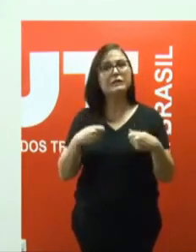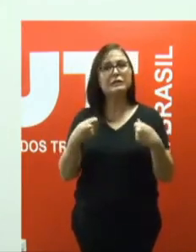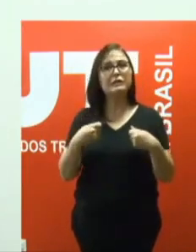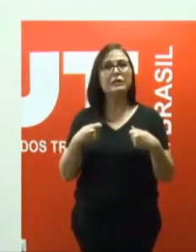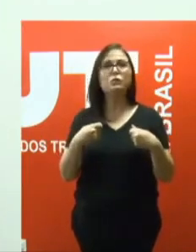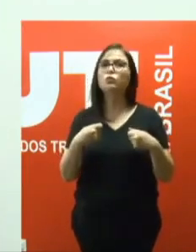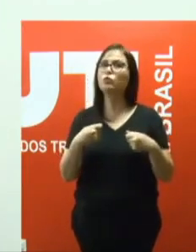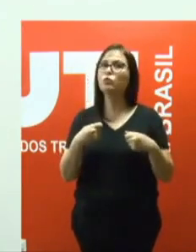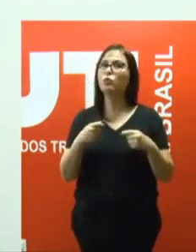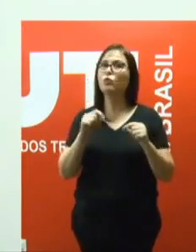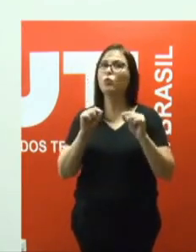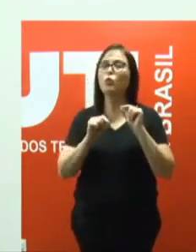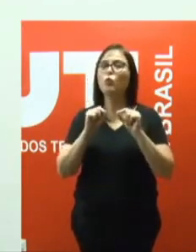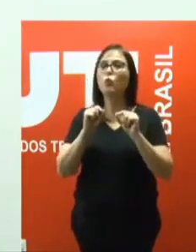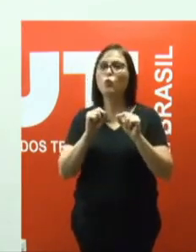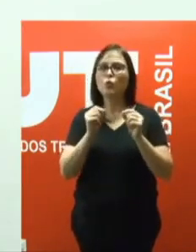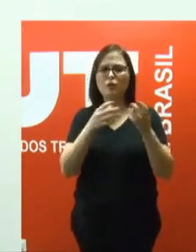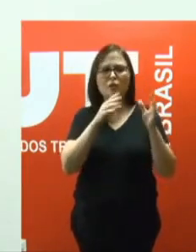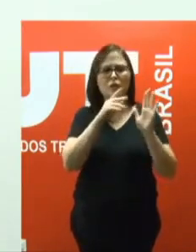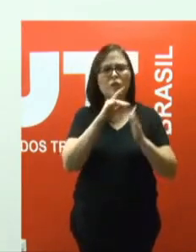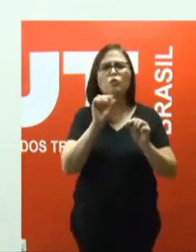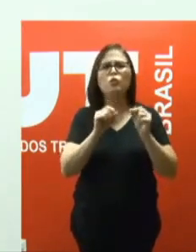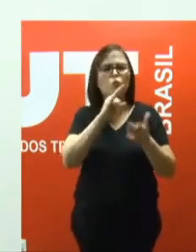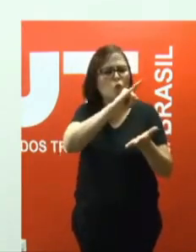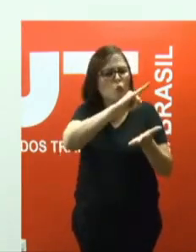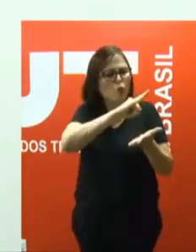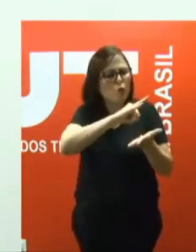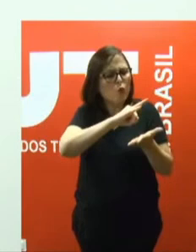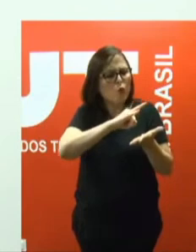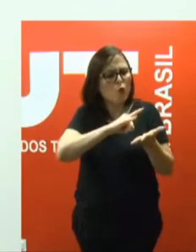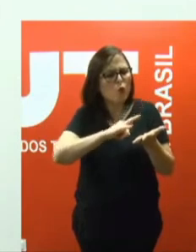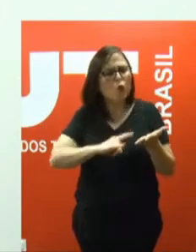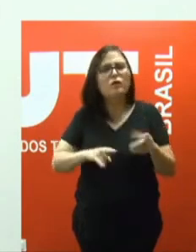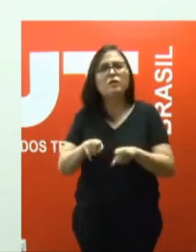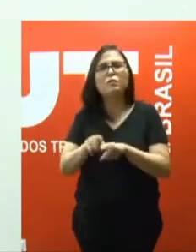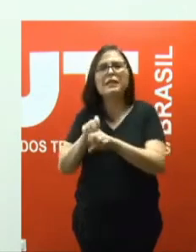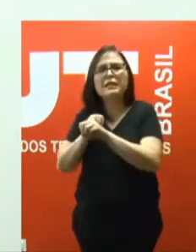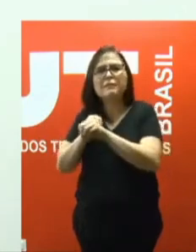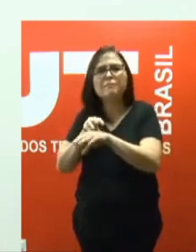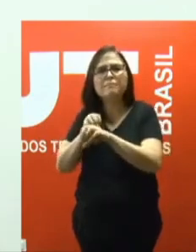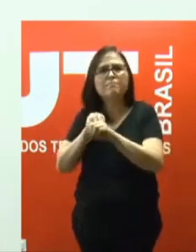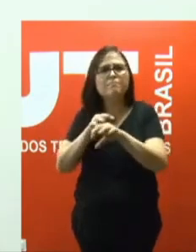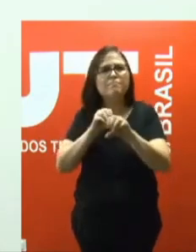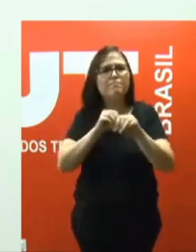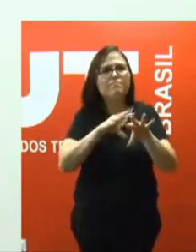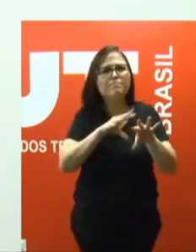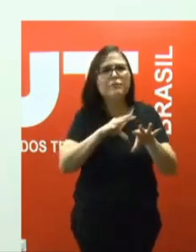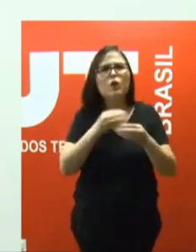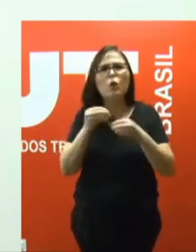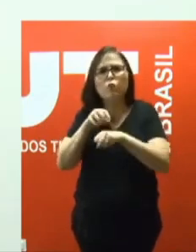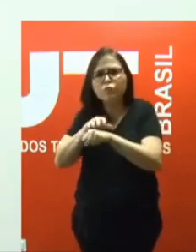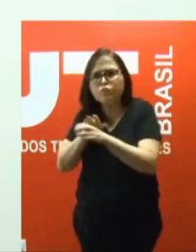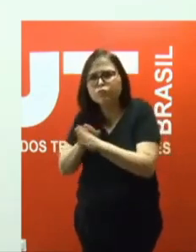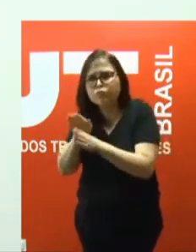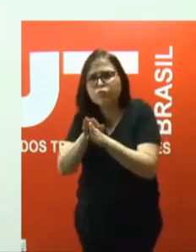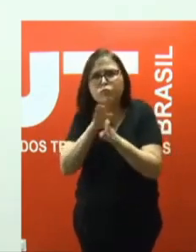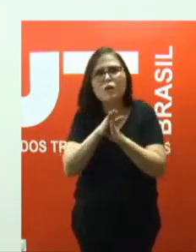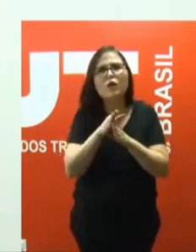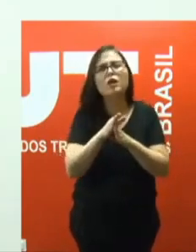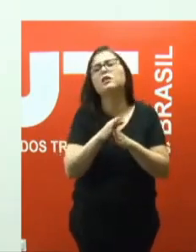quer. E a gente vai ter que ensinar a sociedade a cobrar dos deputados as